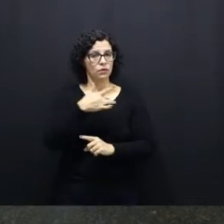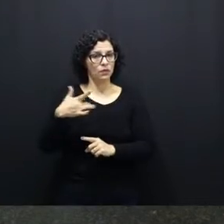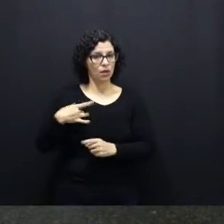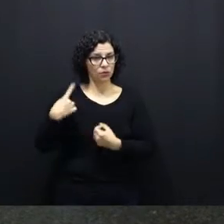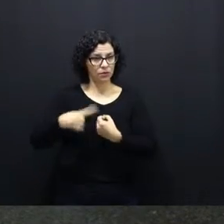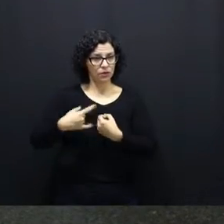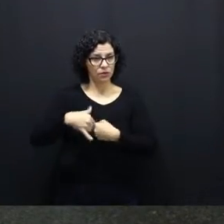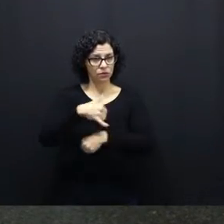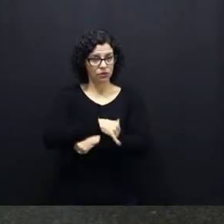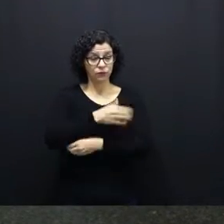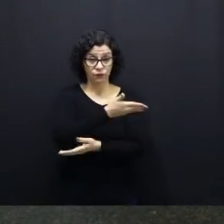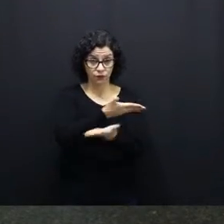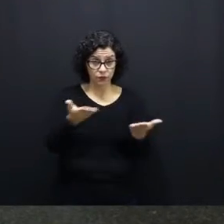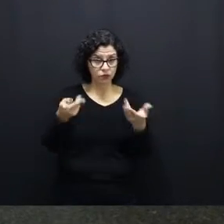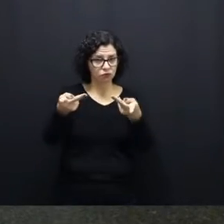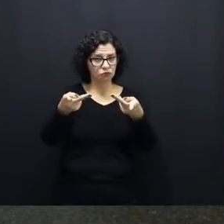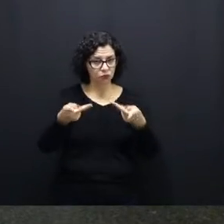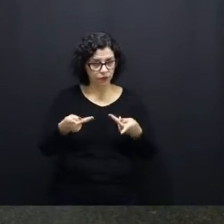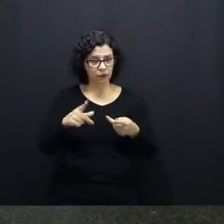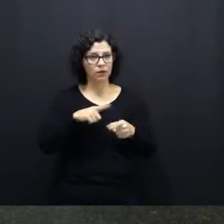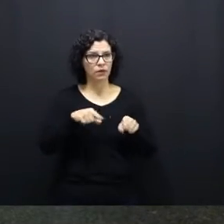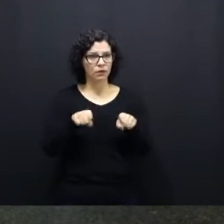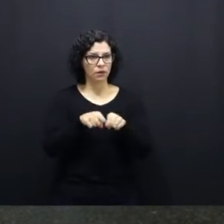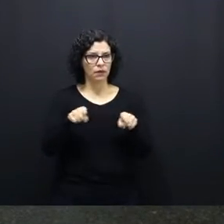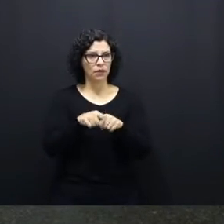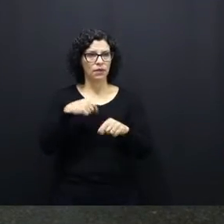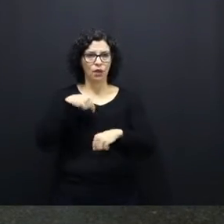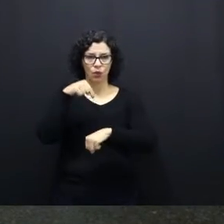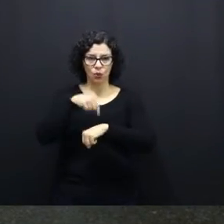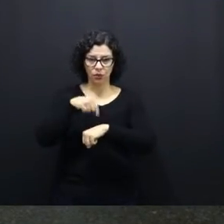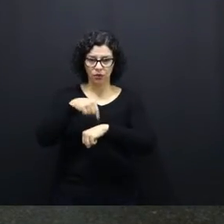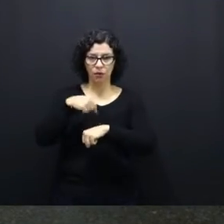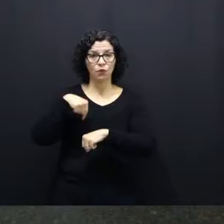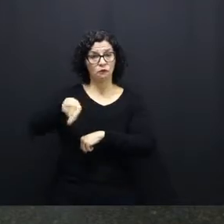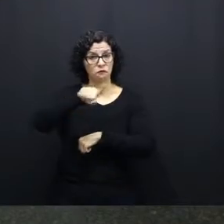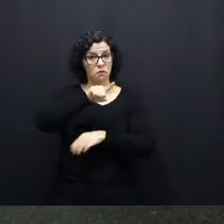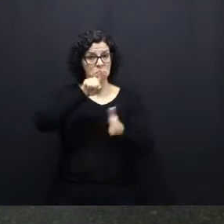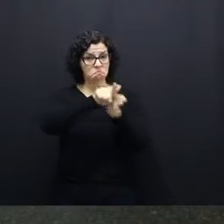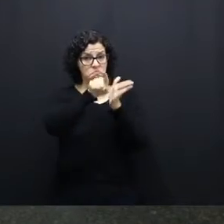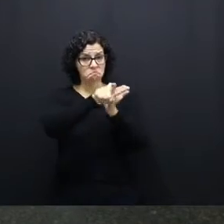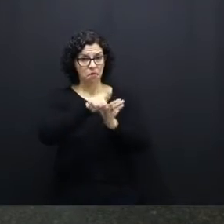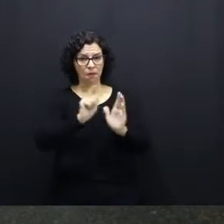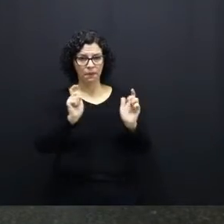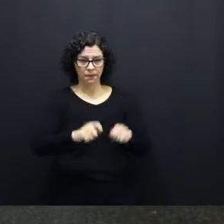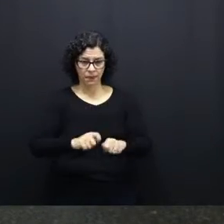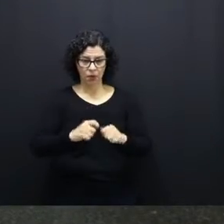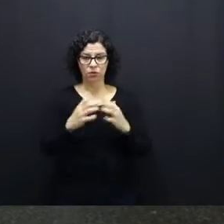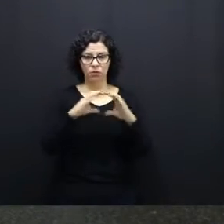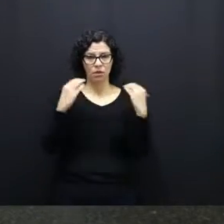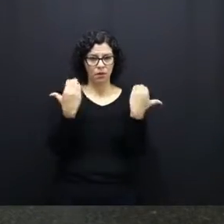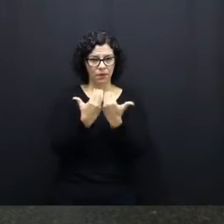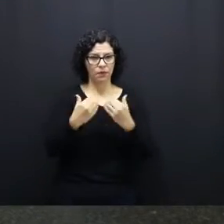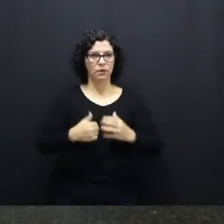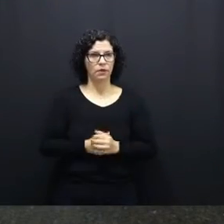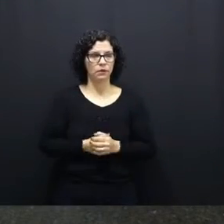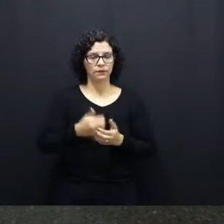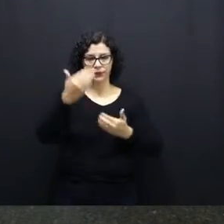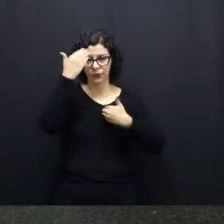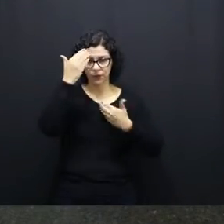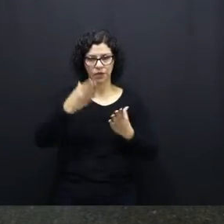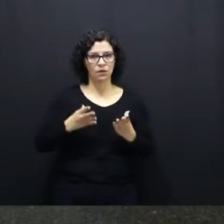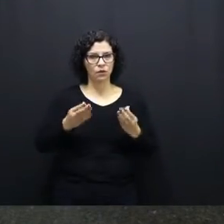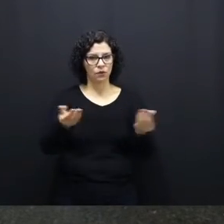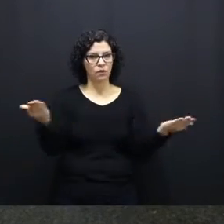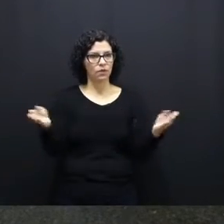aqui em São José todos estão convidados Inclusive tem um momento onde é aberto para perguntas aqui da comunidade Muito